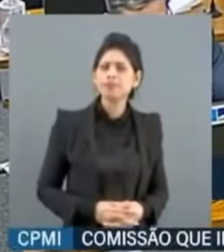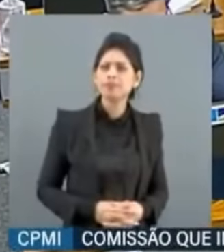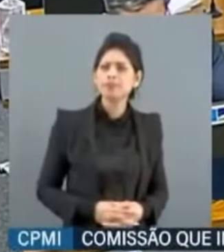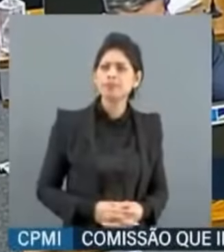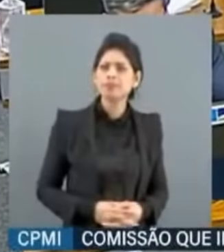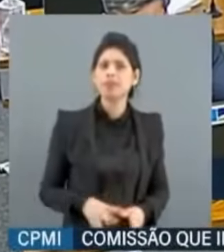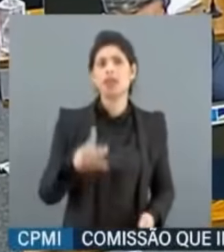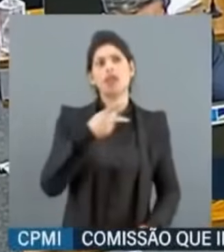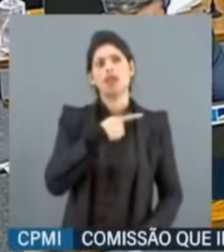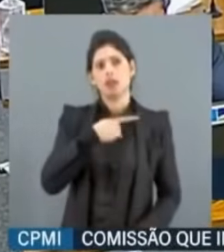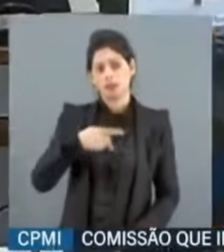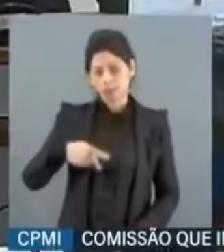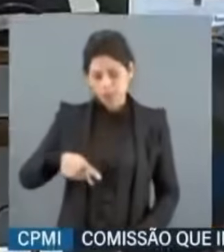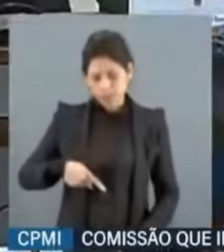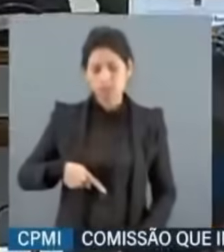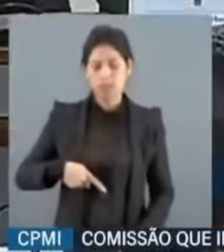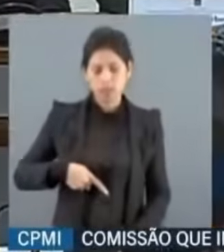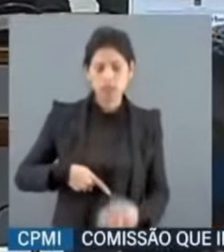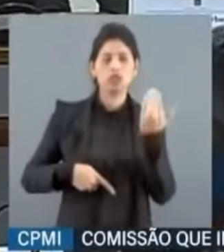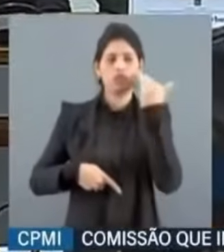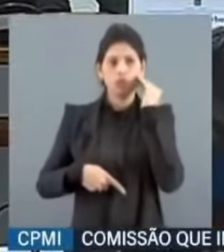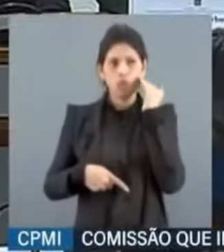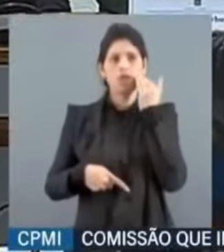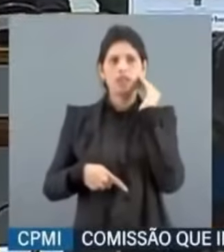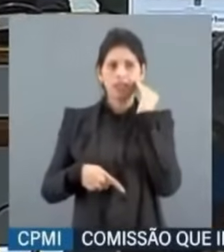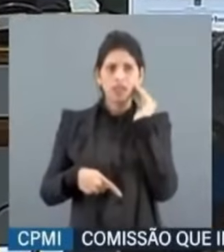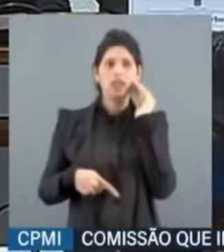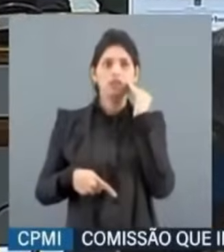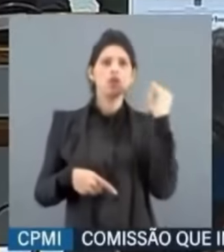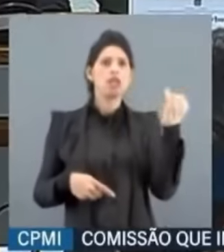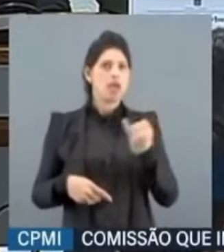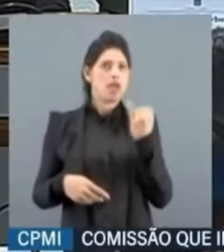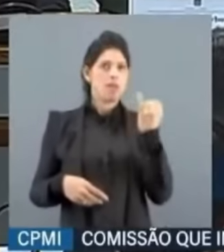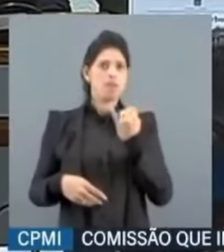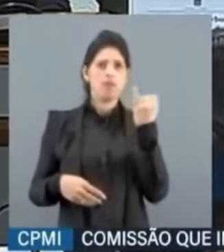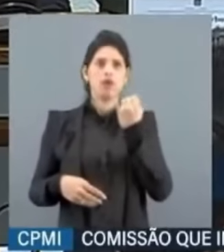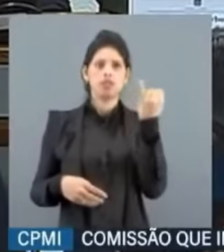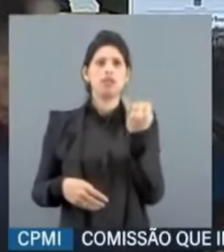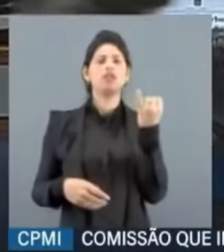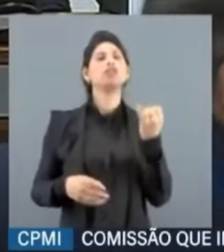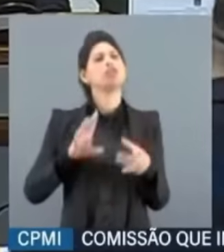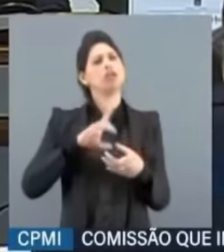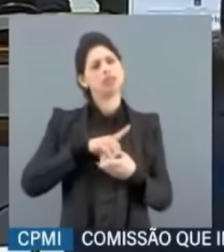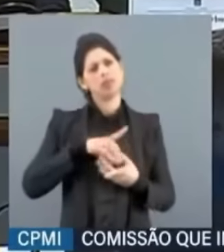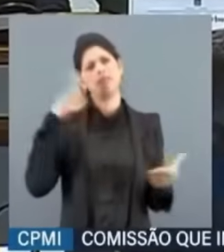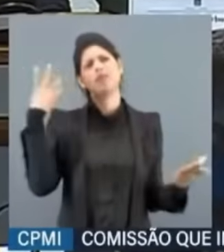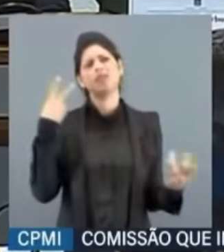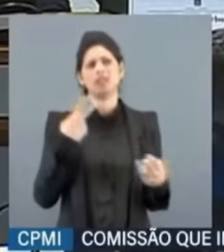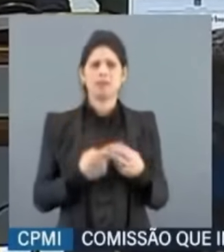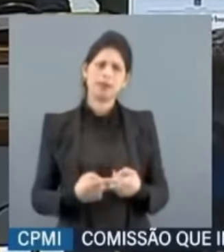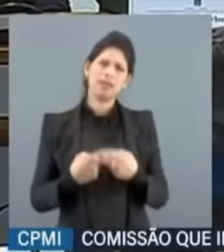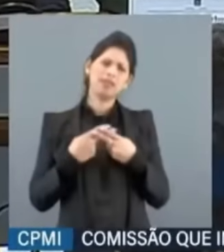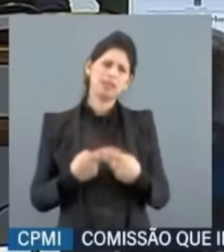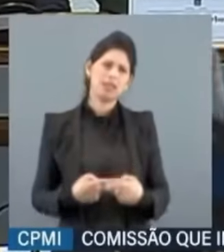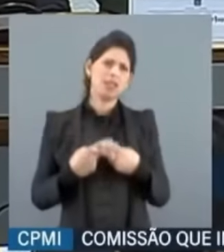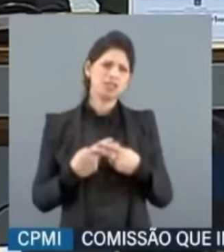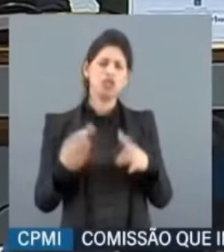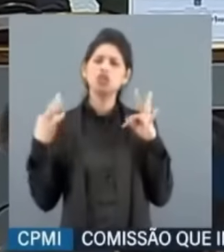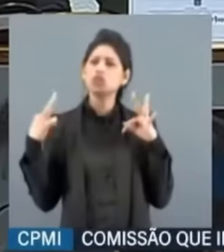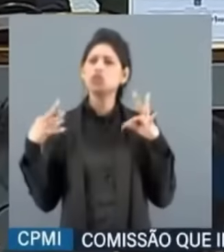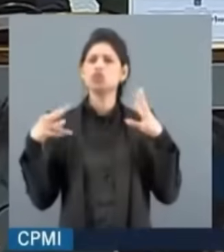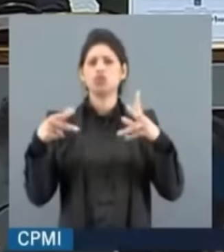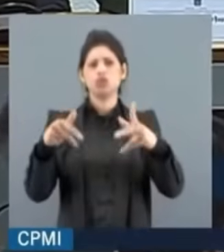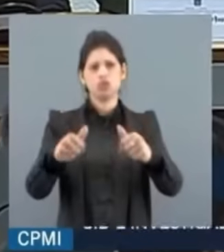presidência entende que é um pressuposto elementar da democracia, é a tolerância mútua. Nós temos